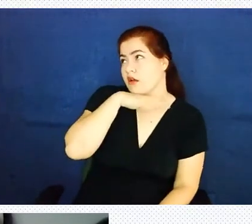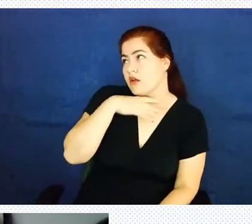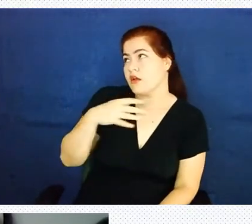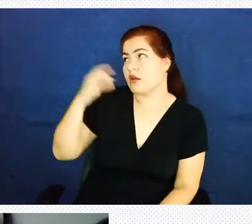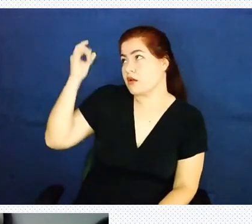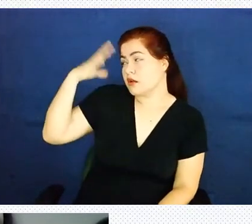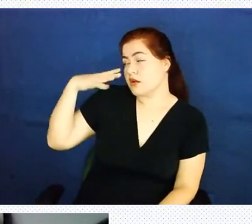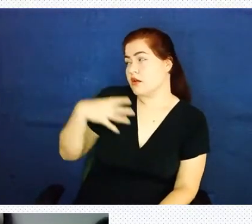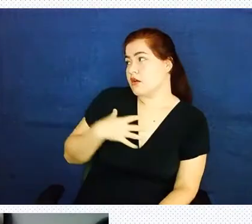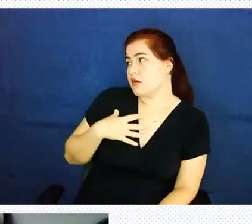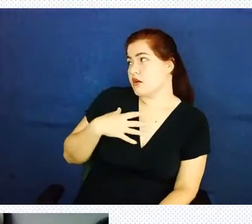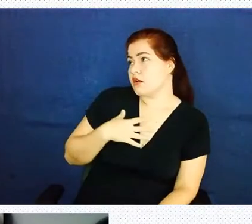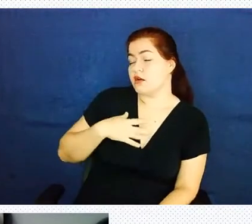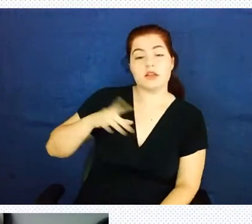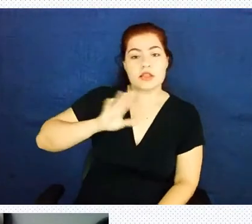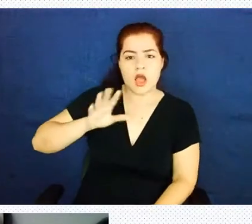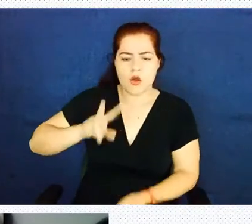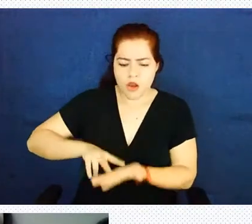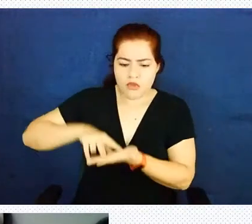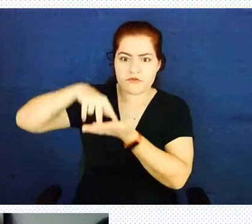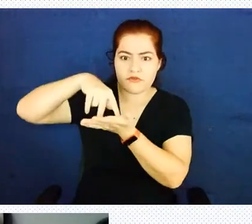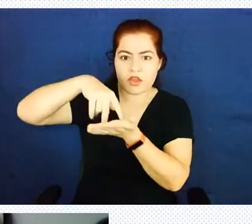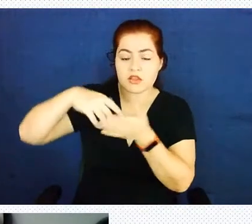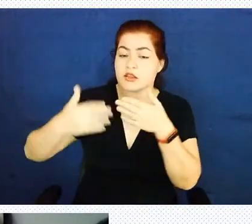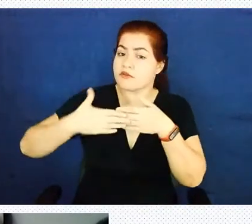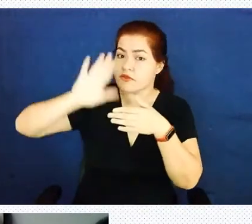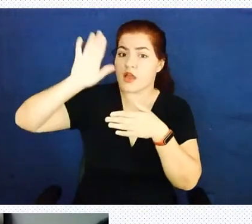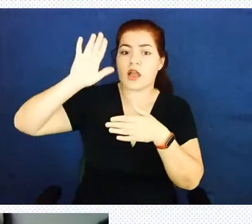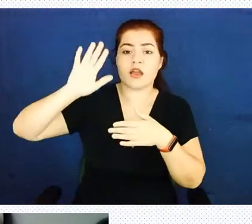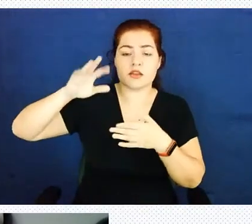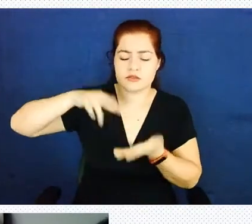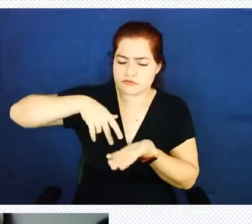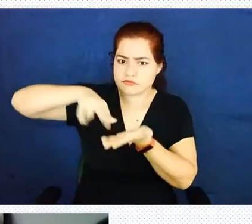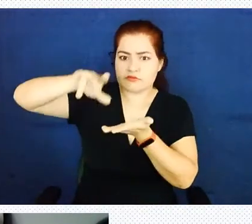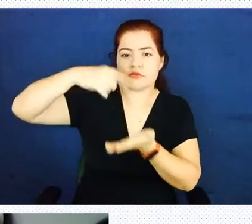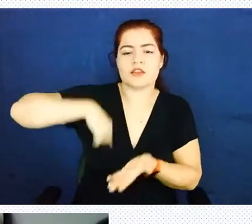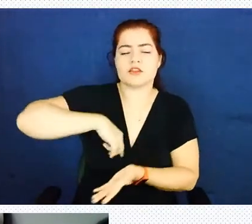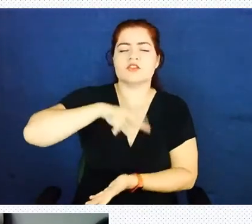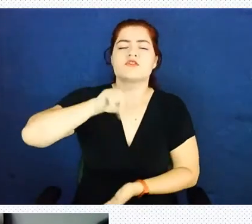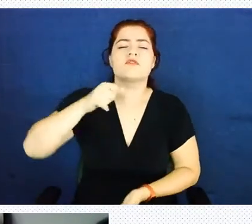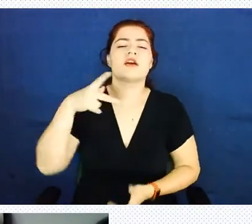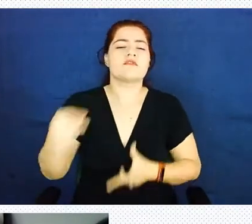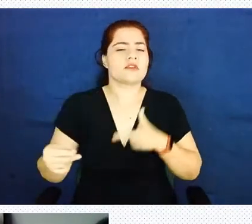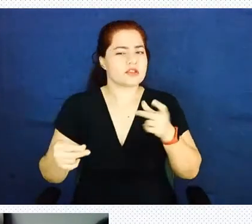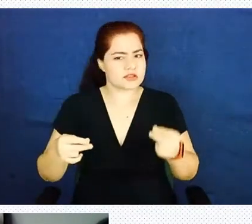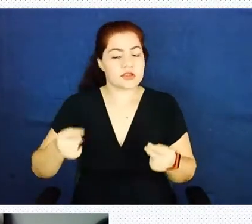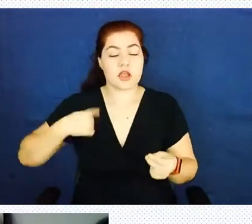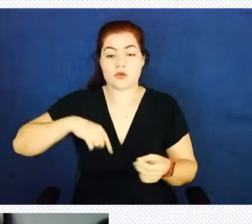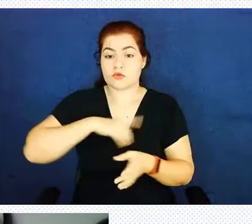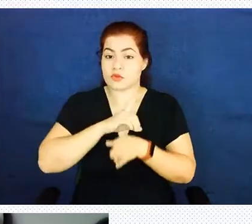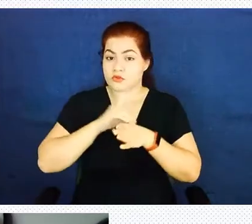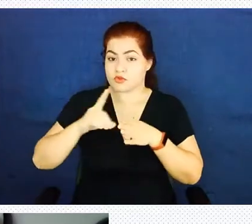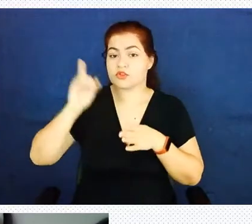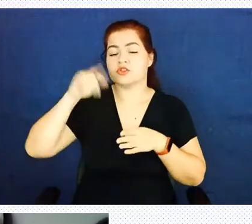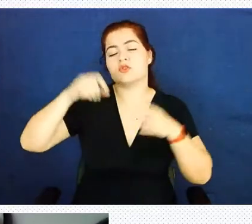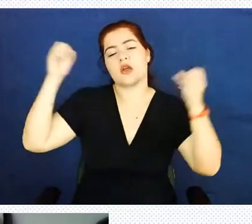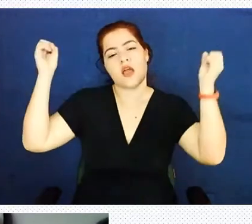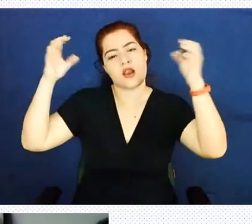levantemos-nos e vamos em frente, porque nós venceremos. O nosso destino é a luz